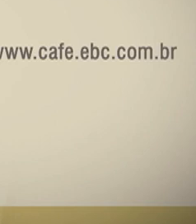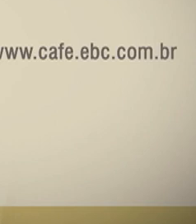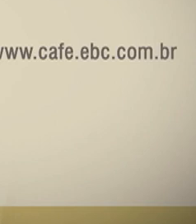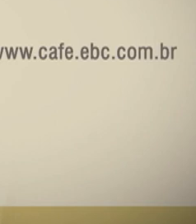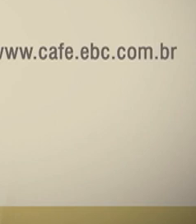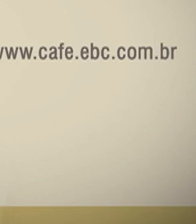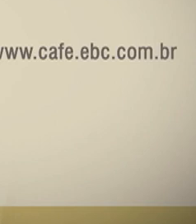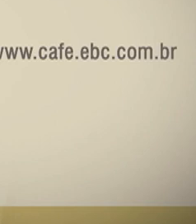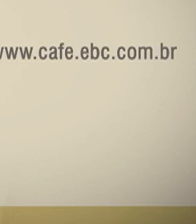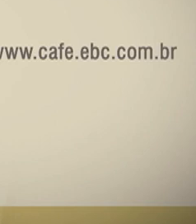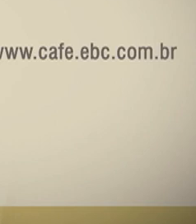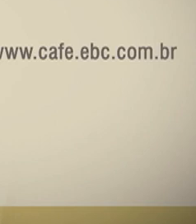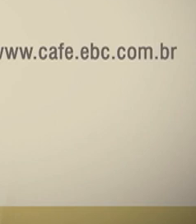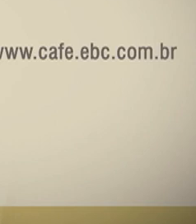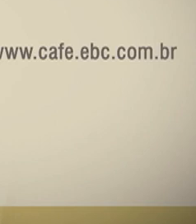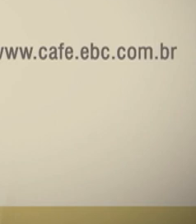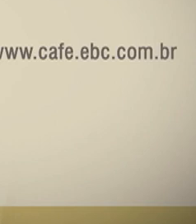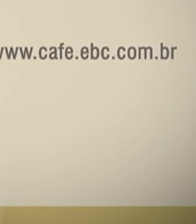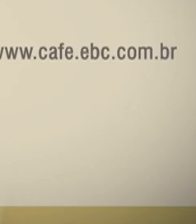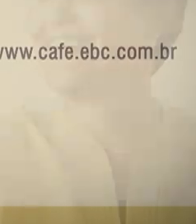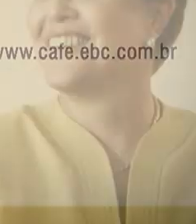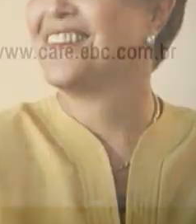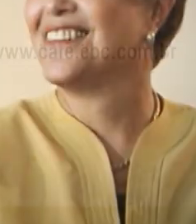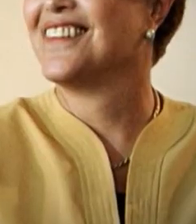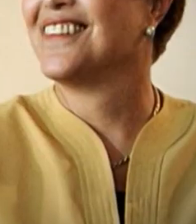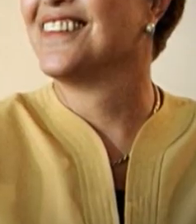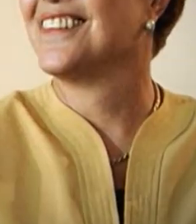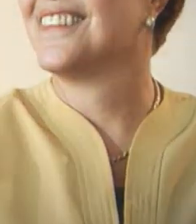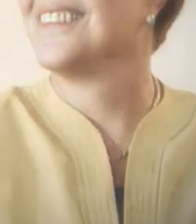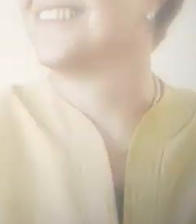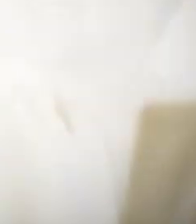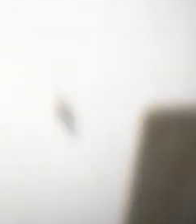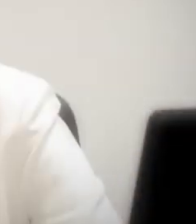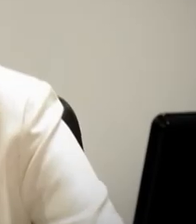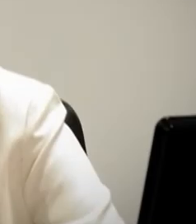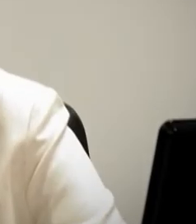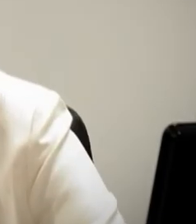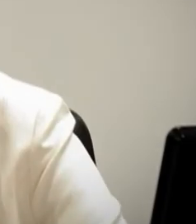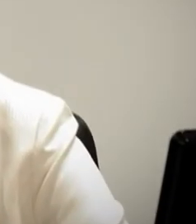o café com a Presidenta volta na próxima segunda-feira Até lá né